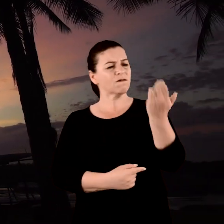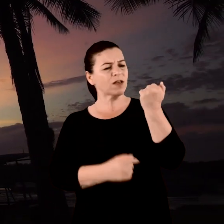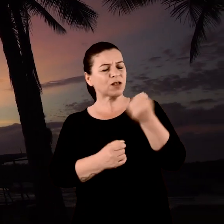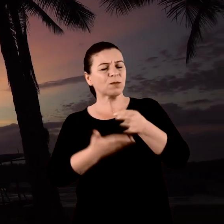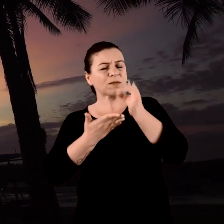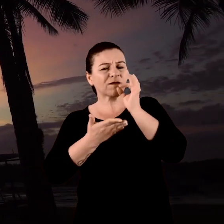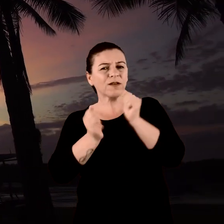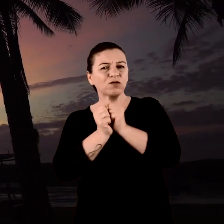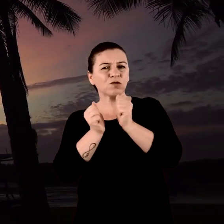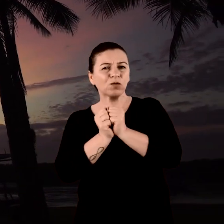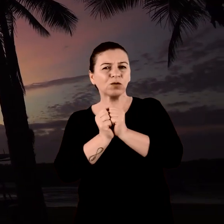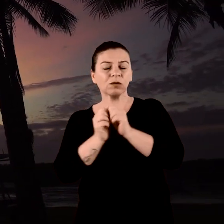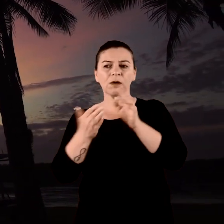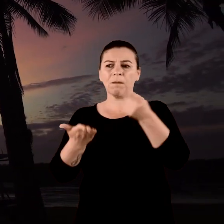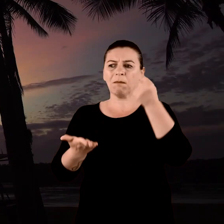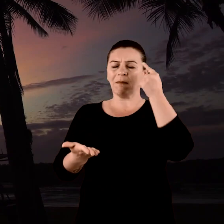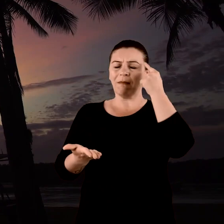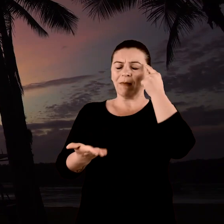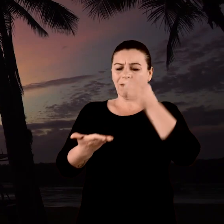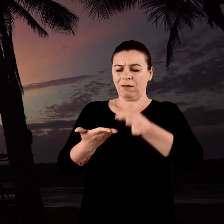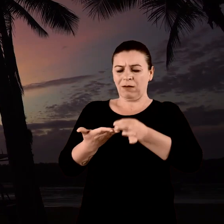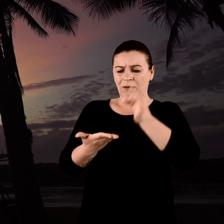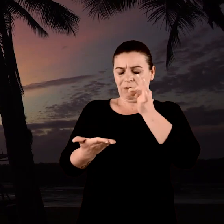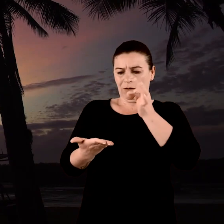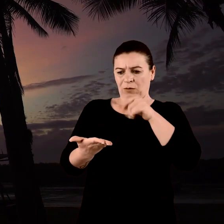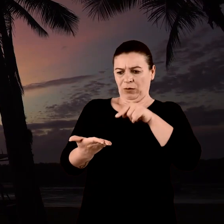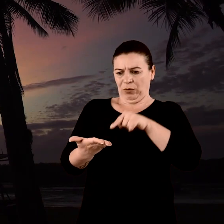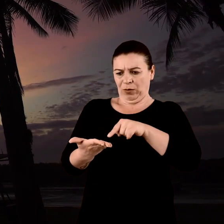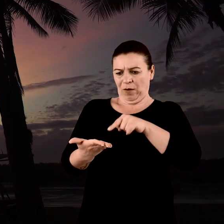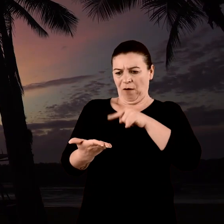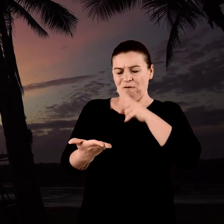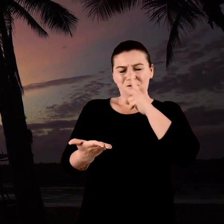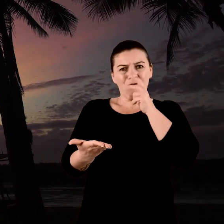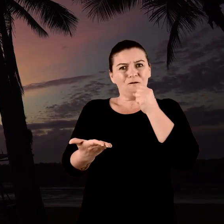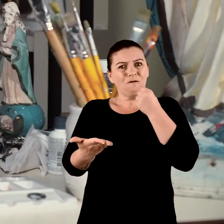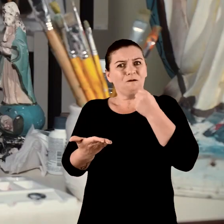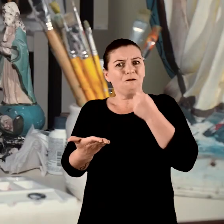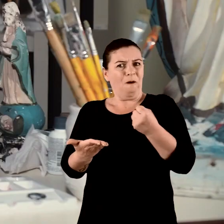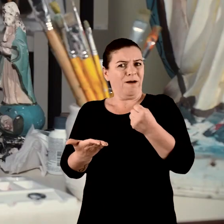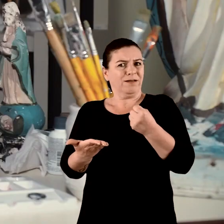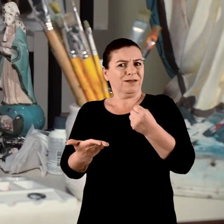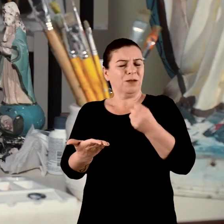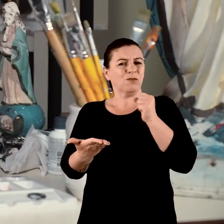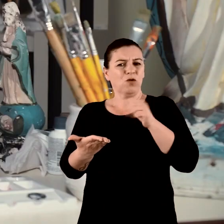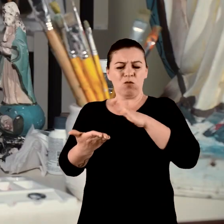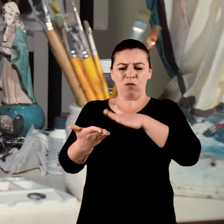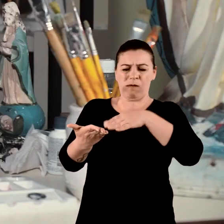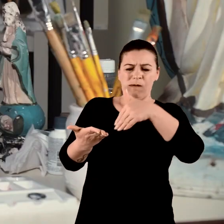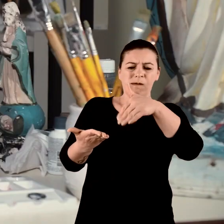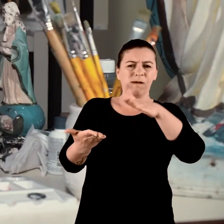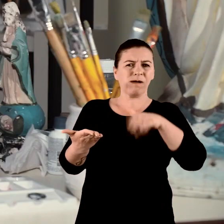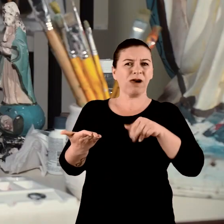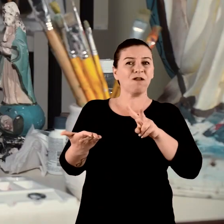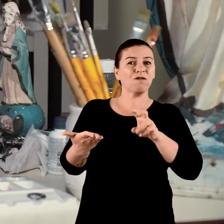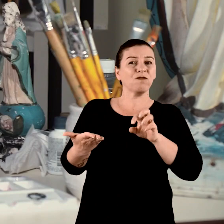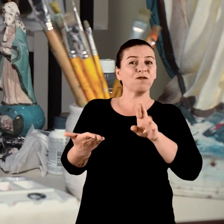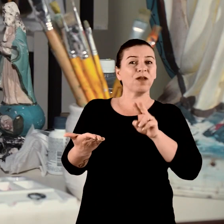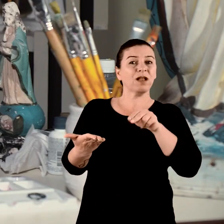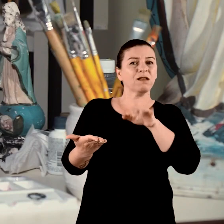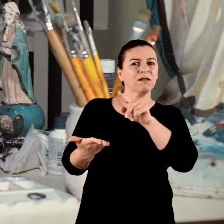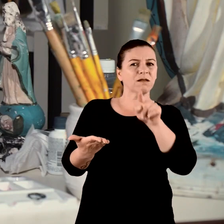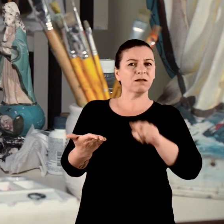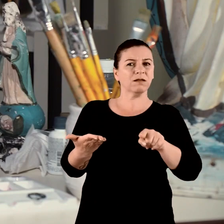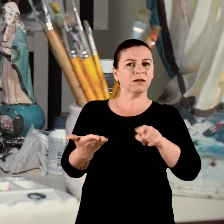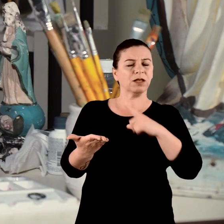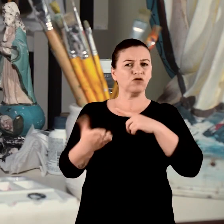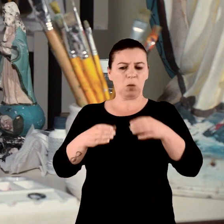café comigo. Pense num café que dá para invernizar o pé da mesa, forte, que podia usar como verniz. E